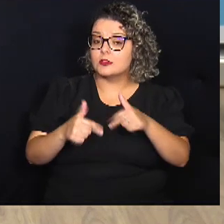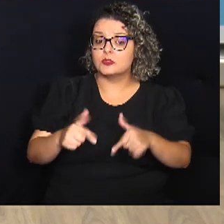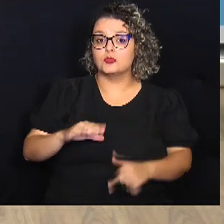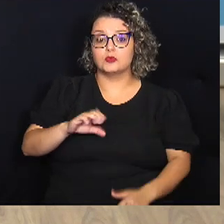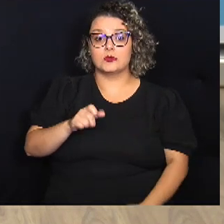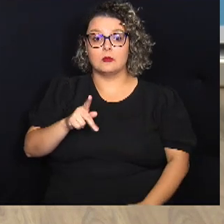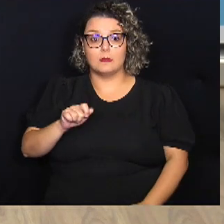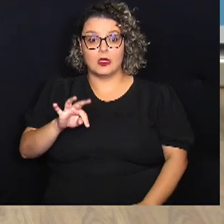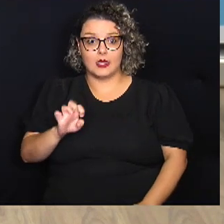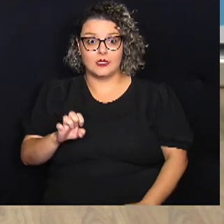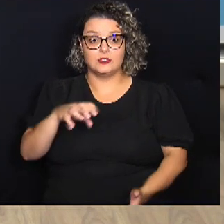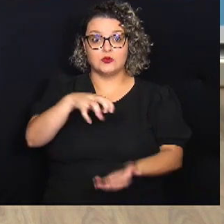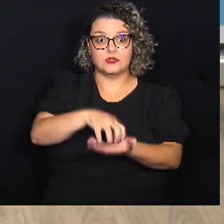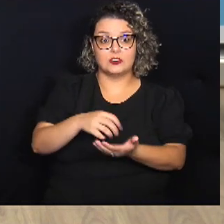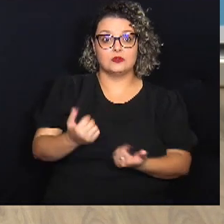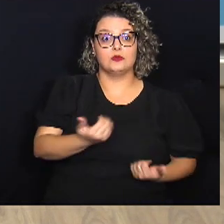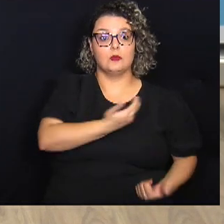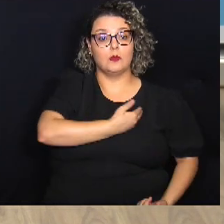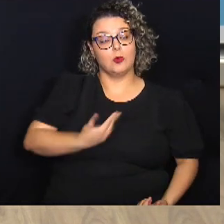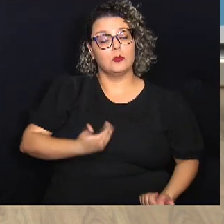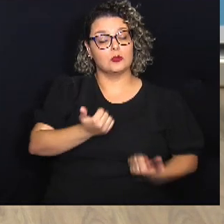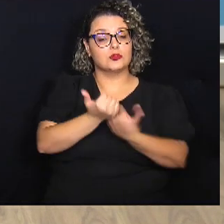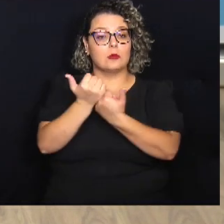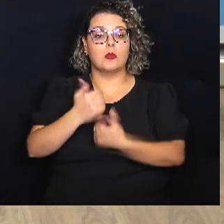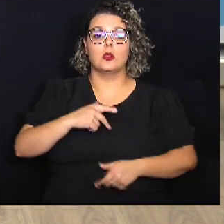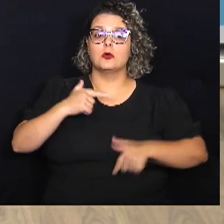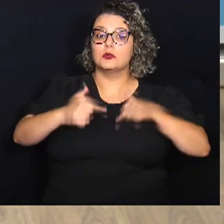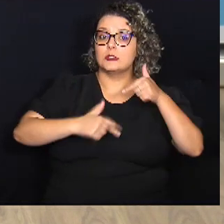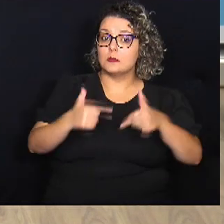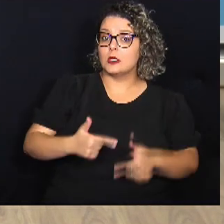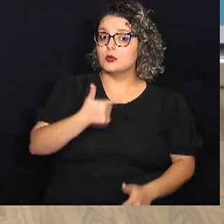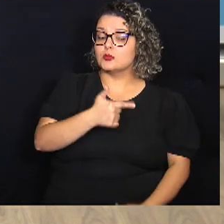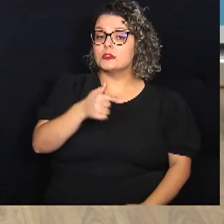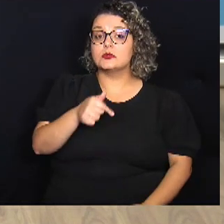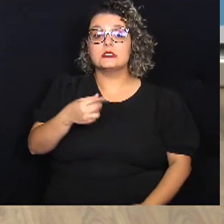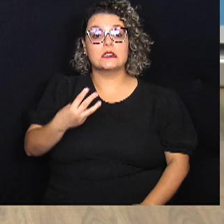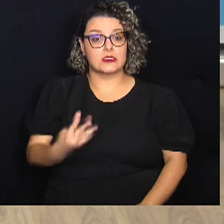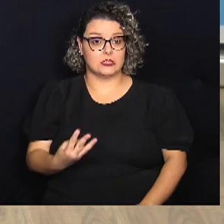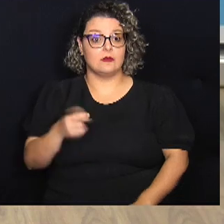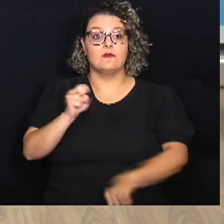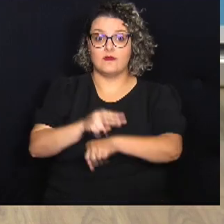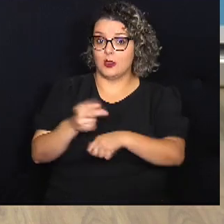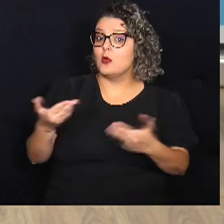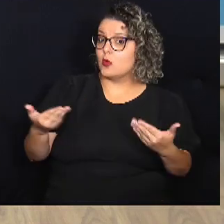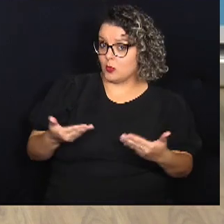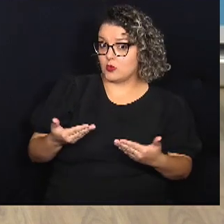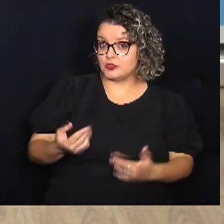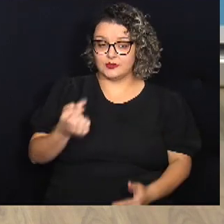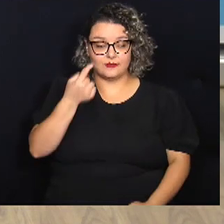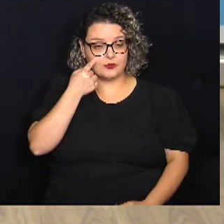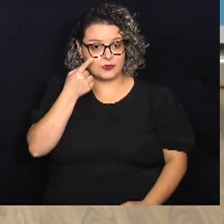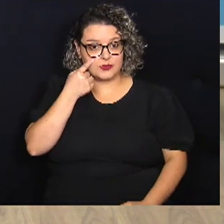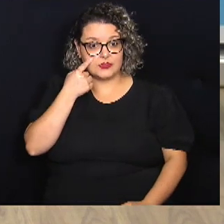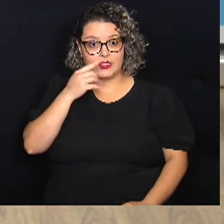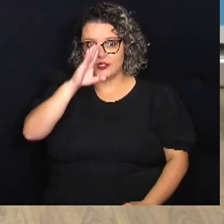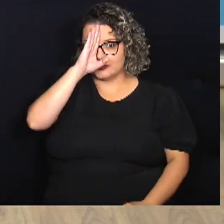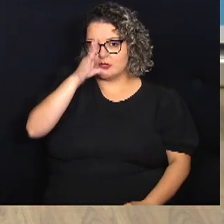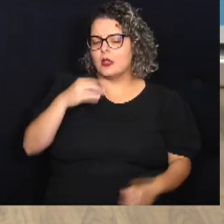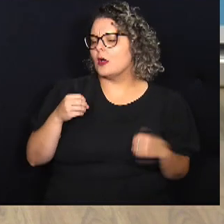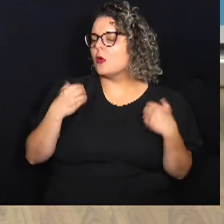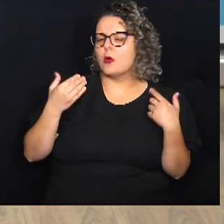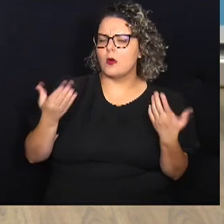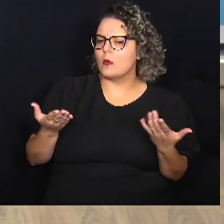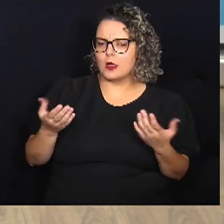que é o Centro Público de Apoio ao Trabalhador, são 273 vagas hoje. E agora a gente vai conferir aqui direto quais